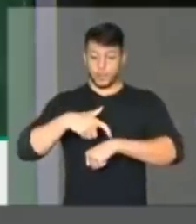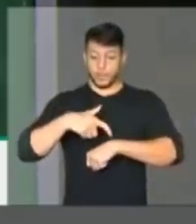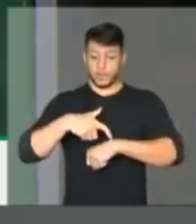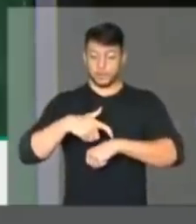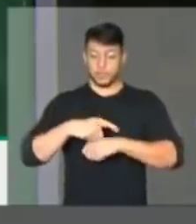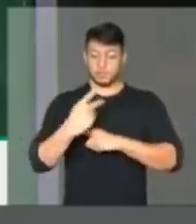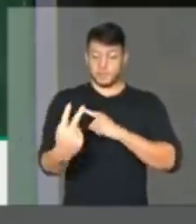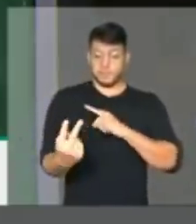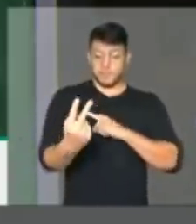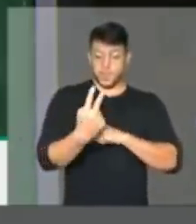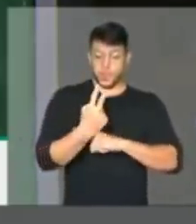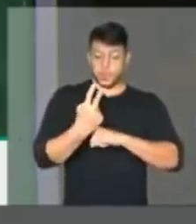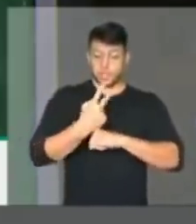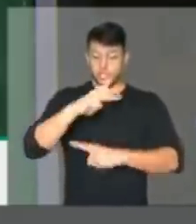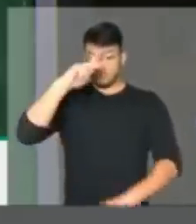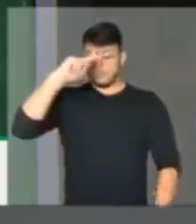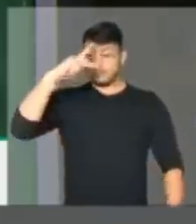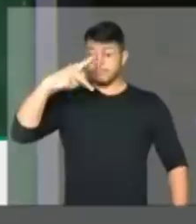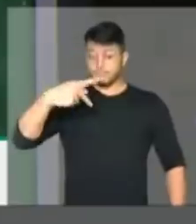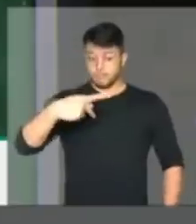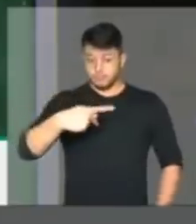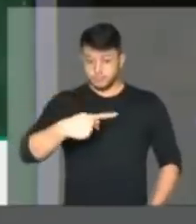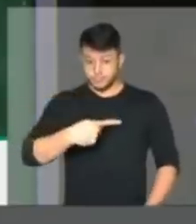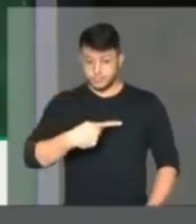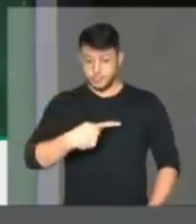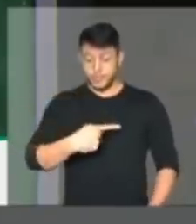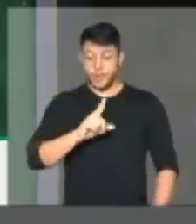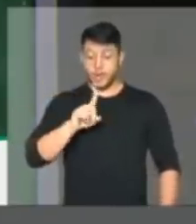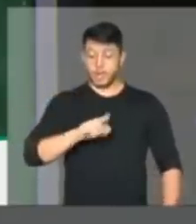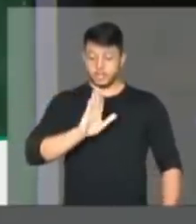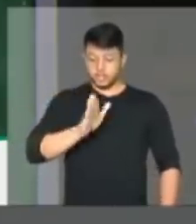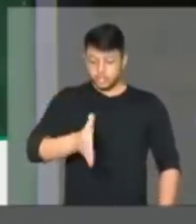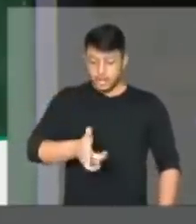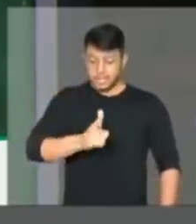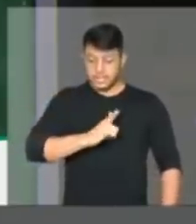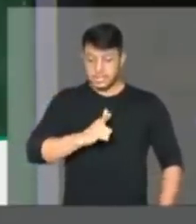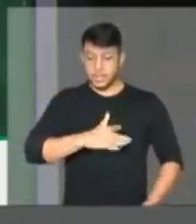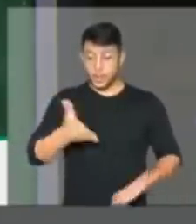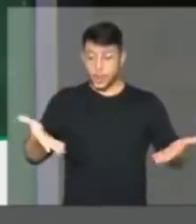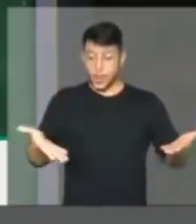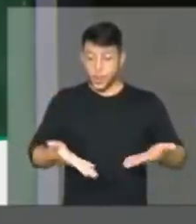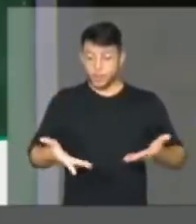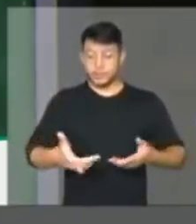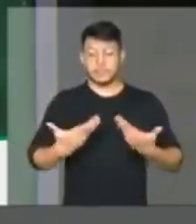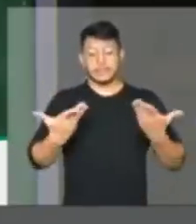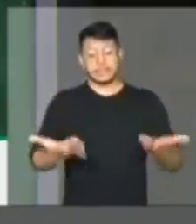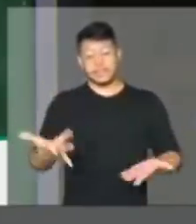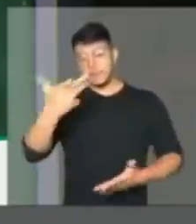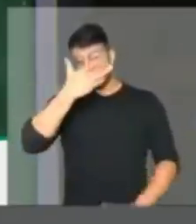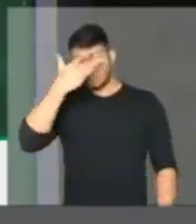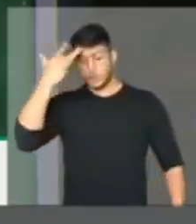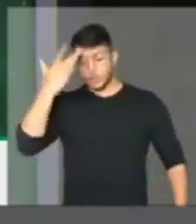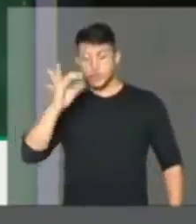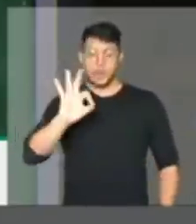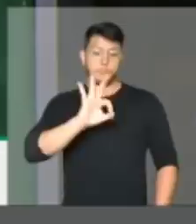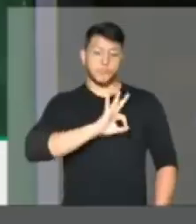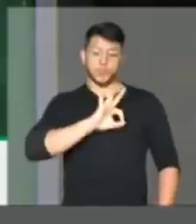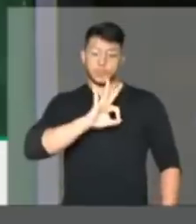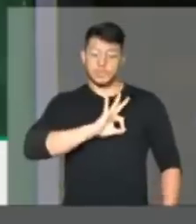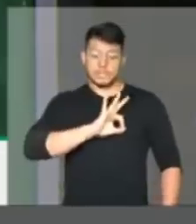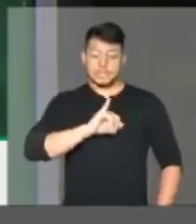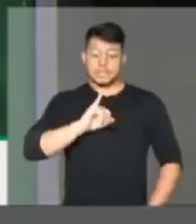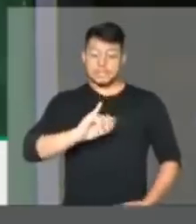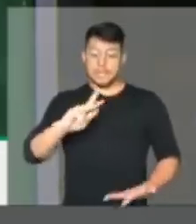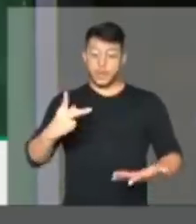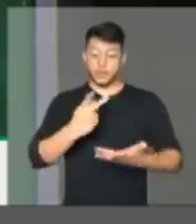legítima defesa, uma hipótese de excludente de ilicitude que já existe hoje, o agente policial reage